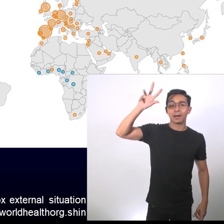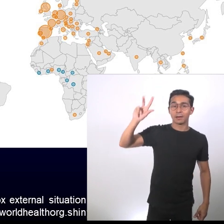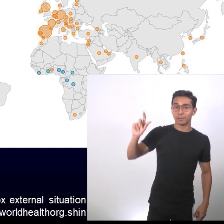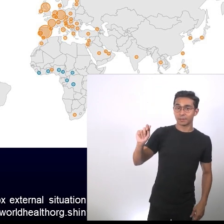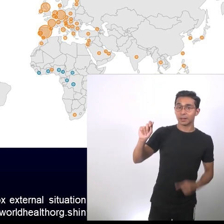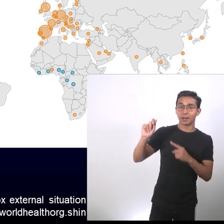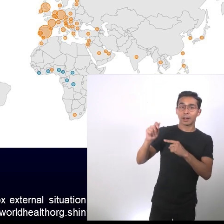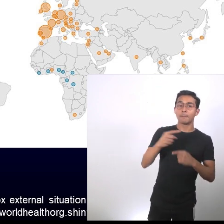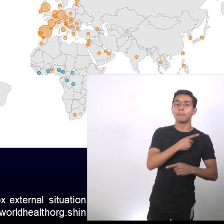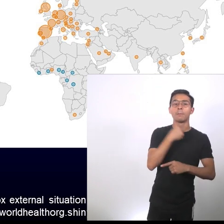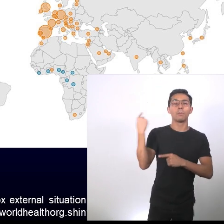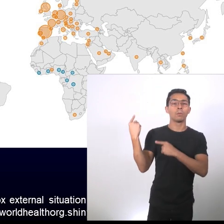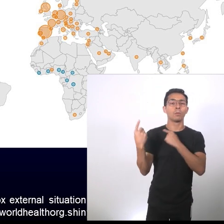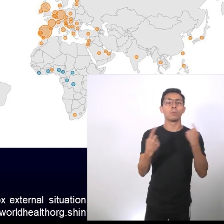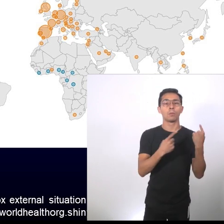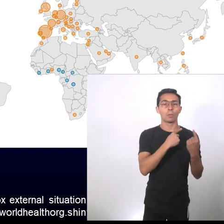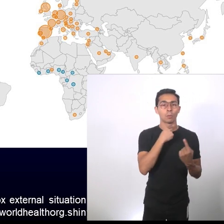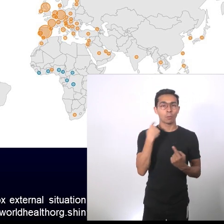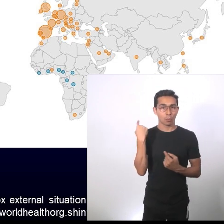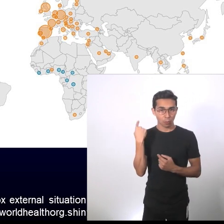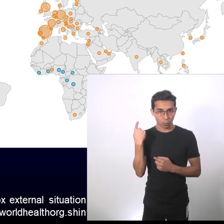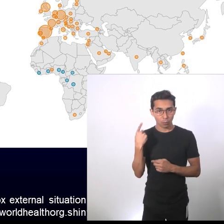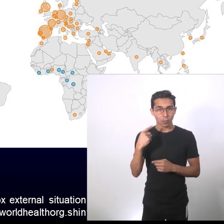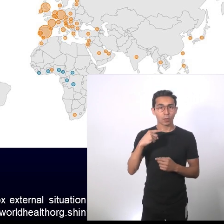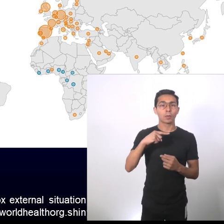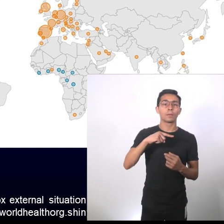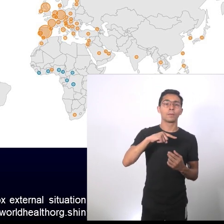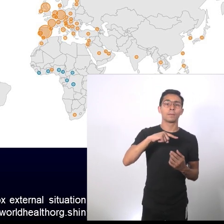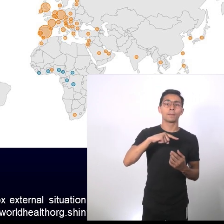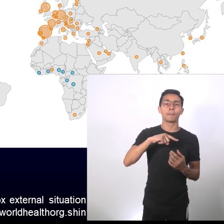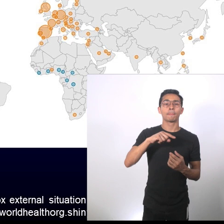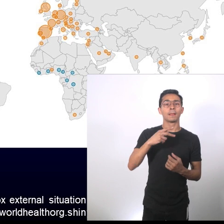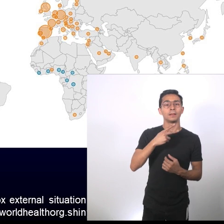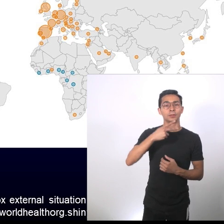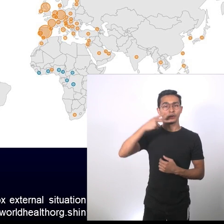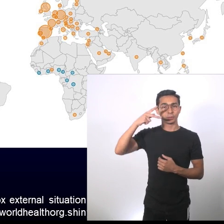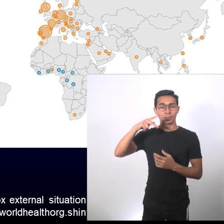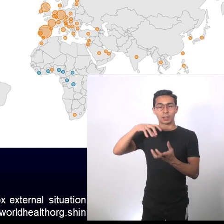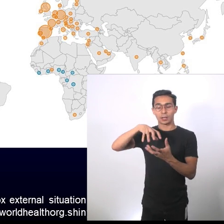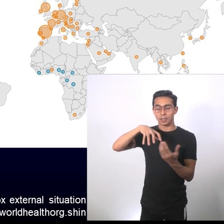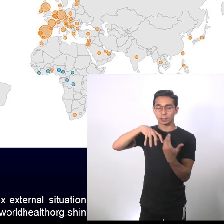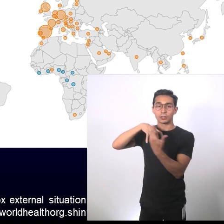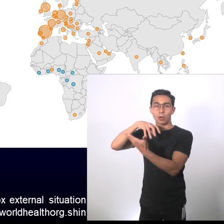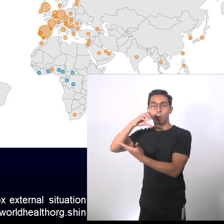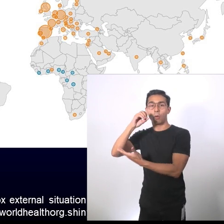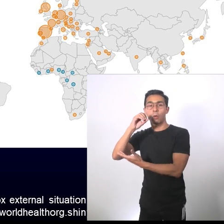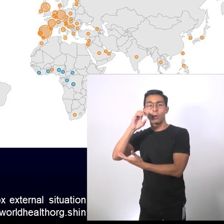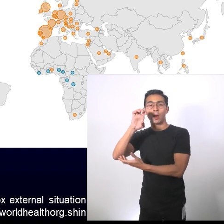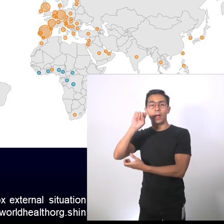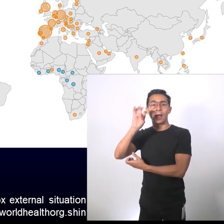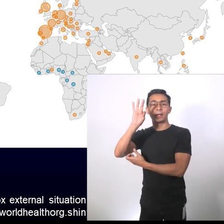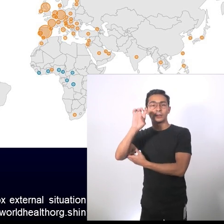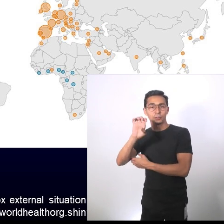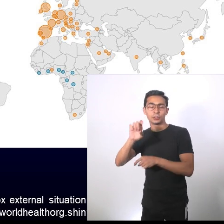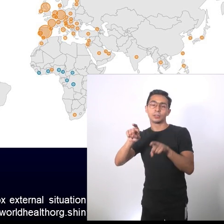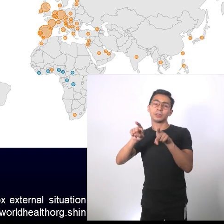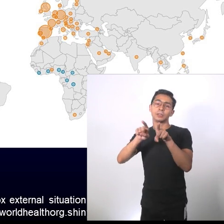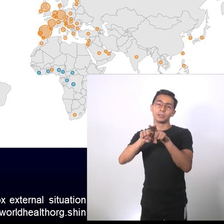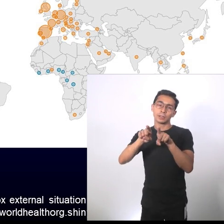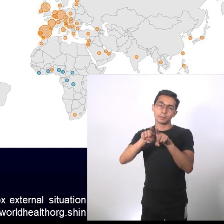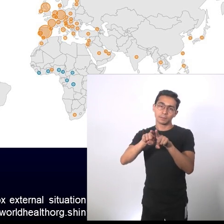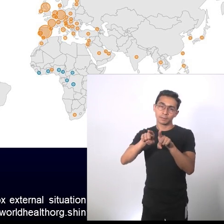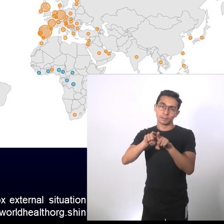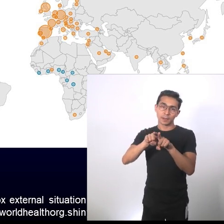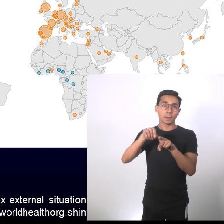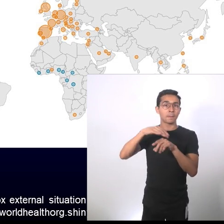tanto com o clado do oeste africano como com o clado, que teoricamente é aquele de maior